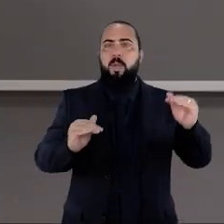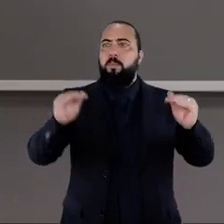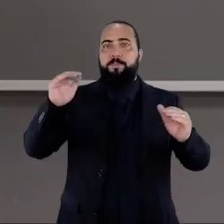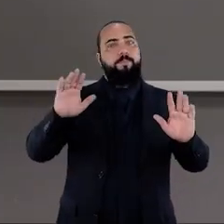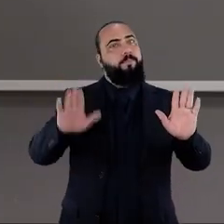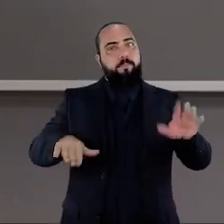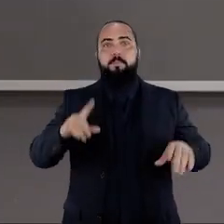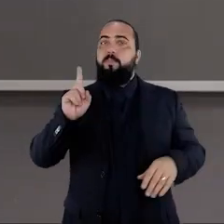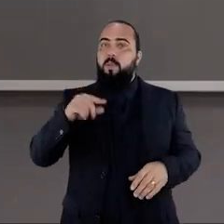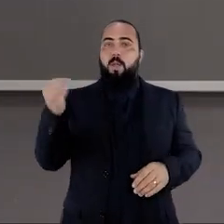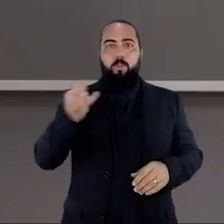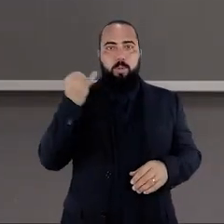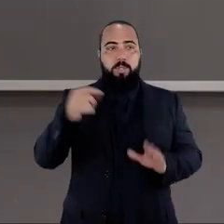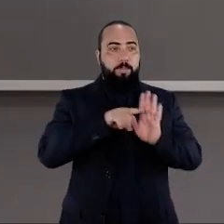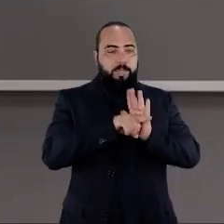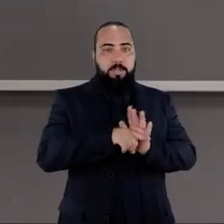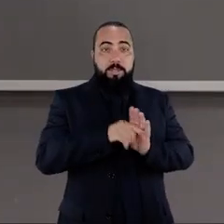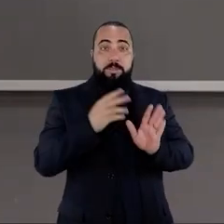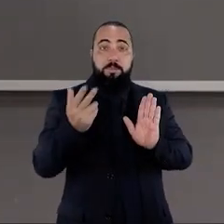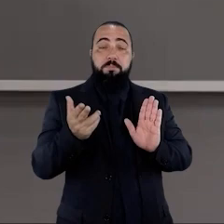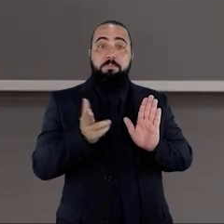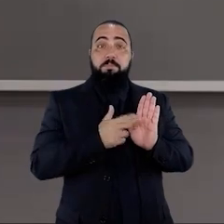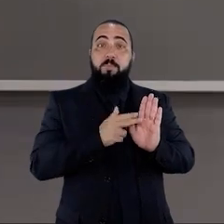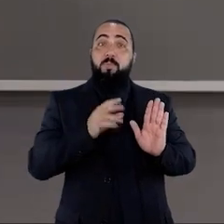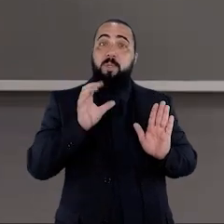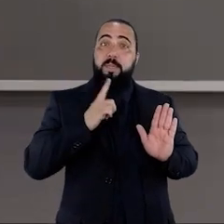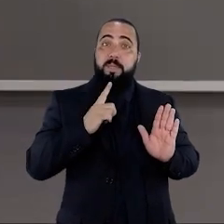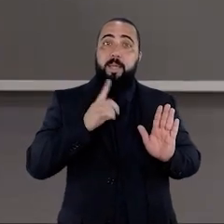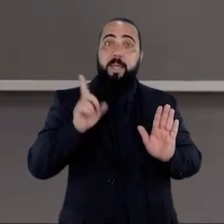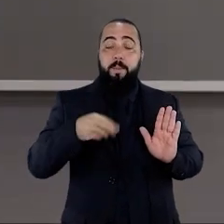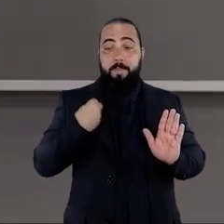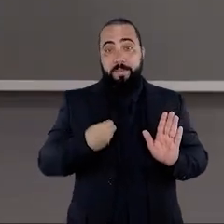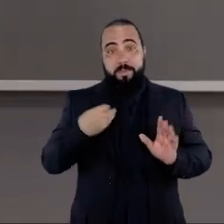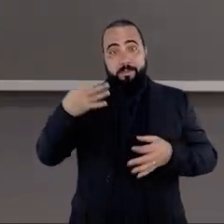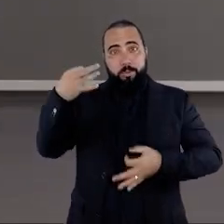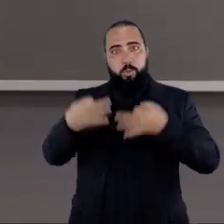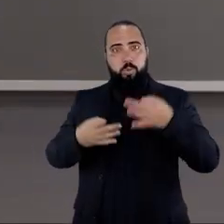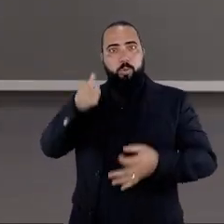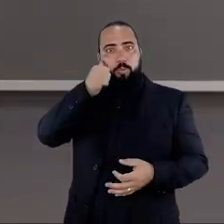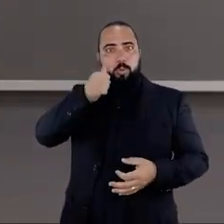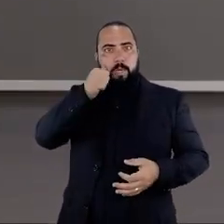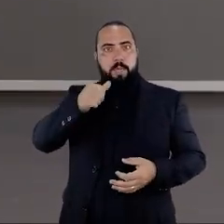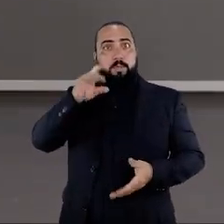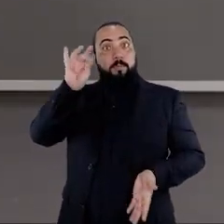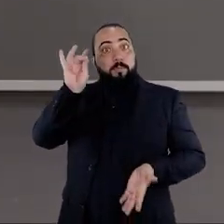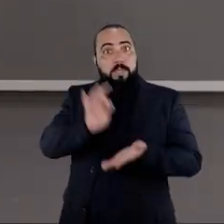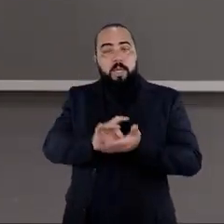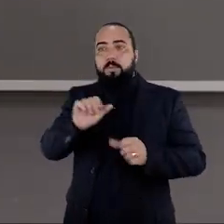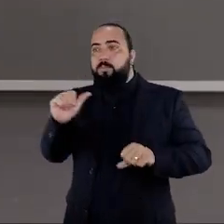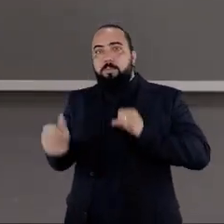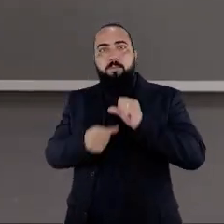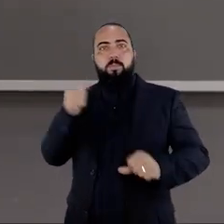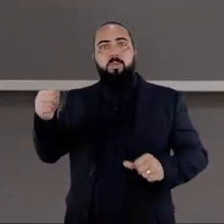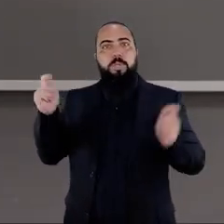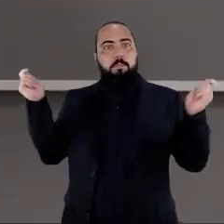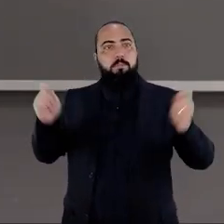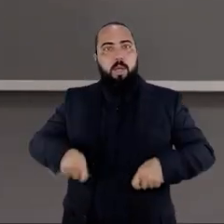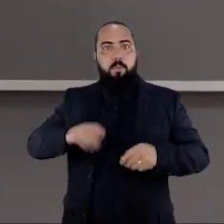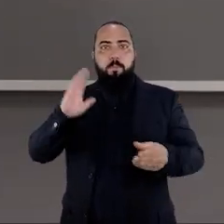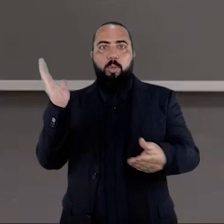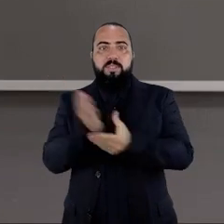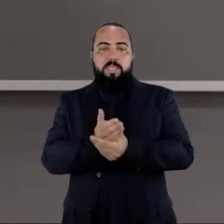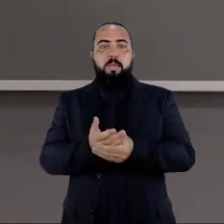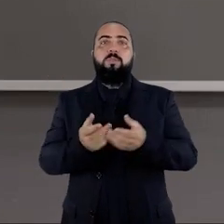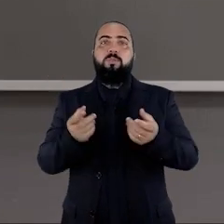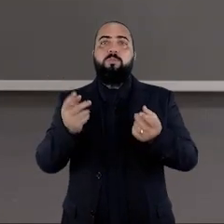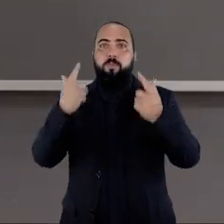muito importante. Pesquisas comprovam, por exemplo, a presença de juízas realmente mudam a possibilidade de